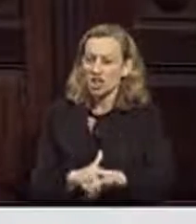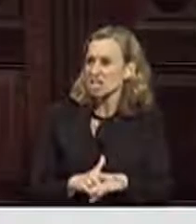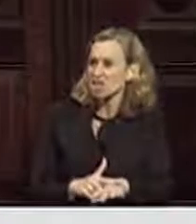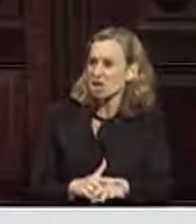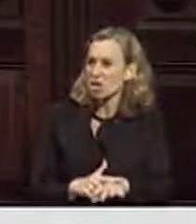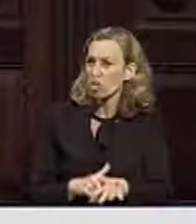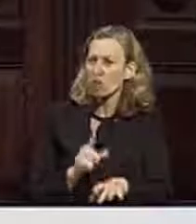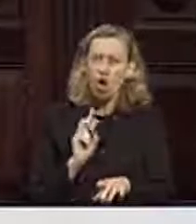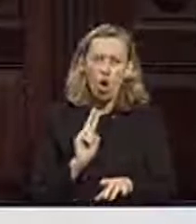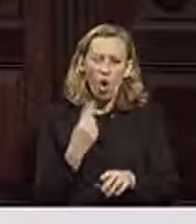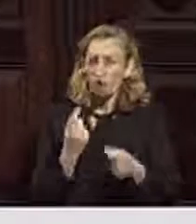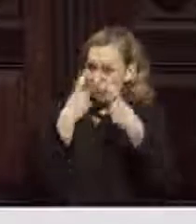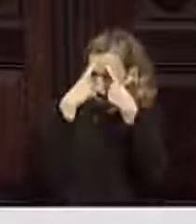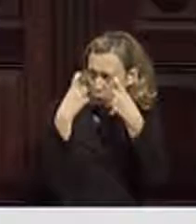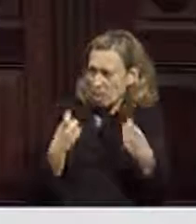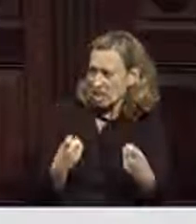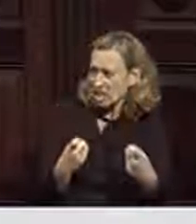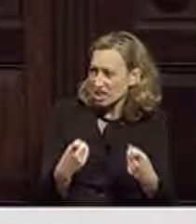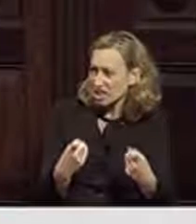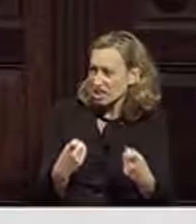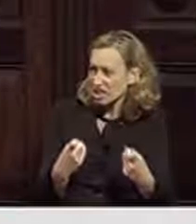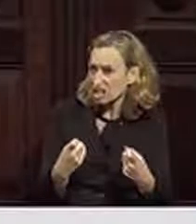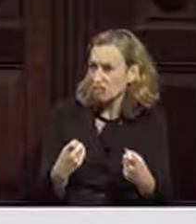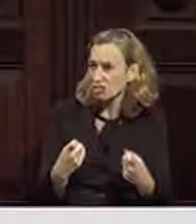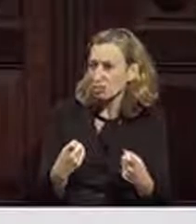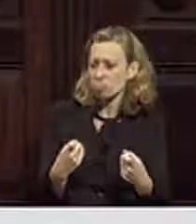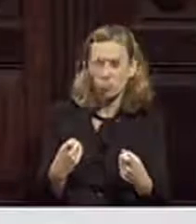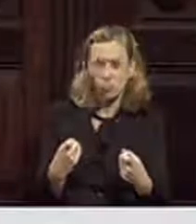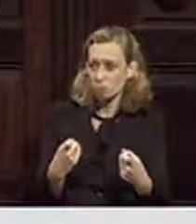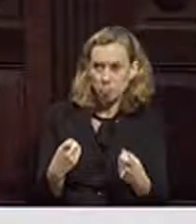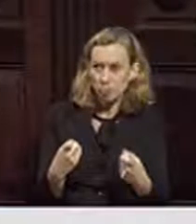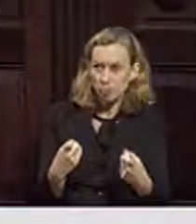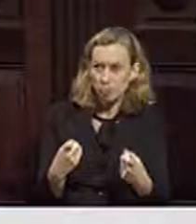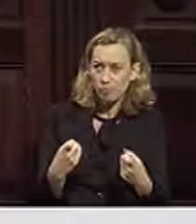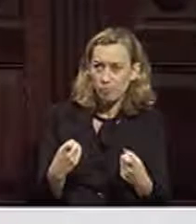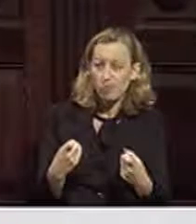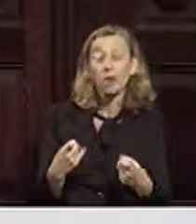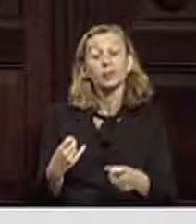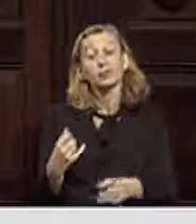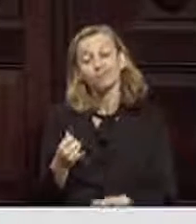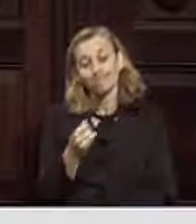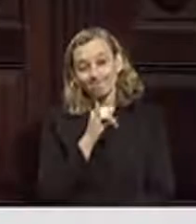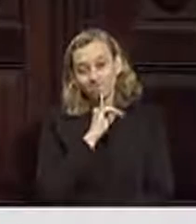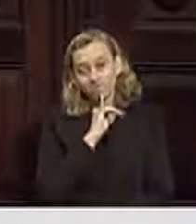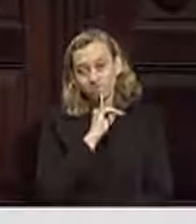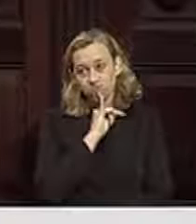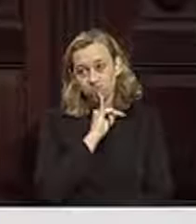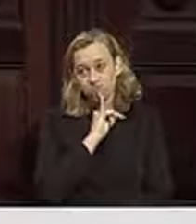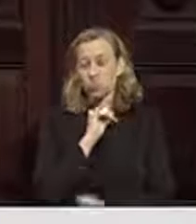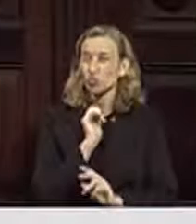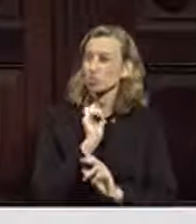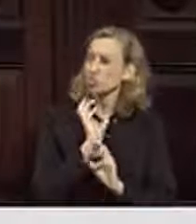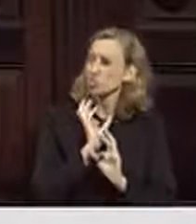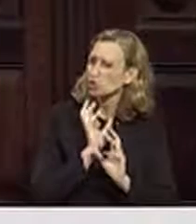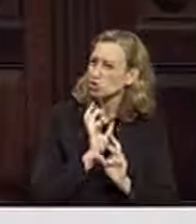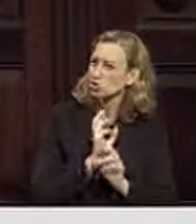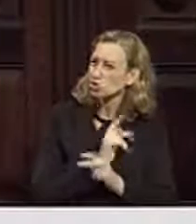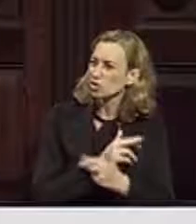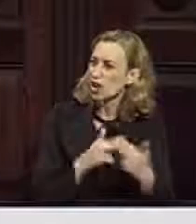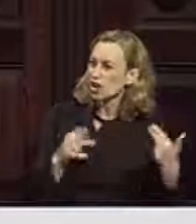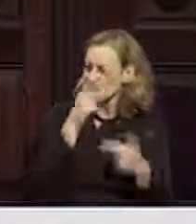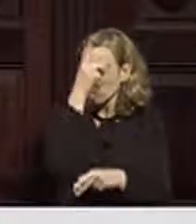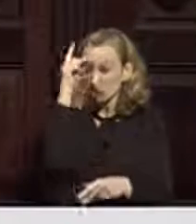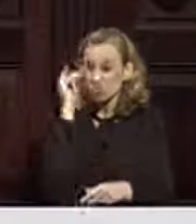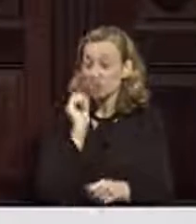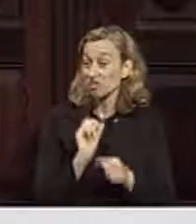com agressão, não tem nada a ver com a violência que, infelizmente, muitos praticam.